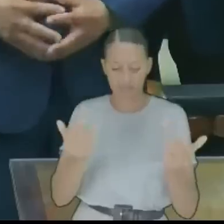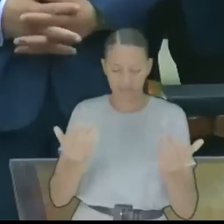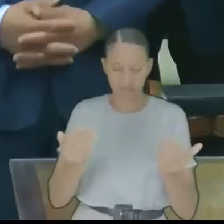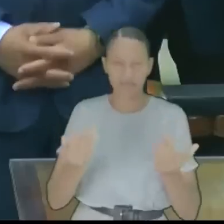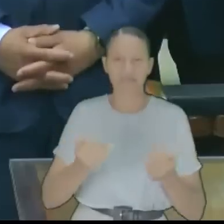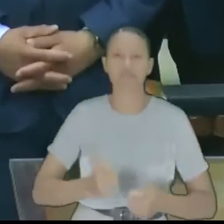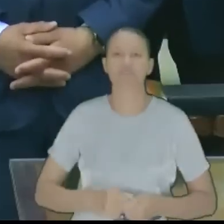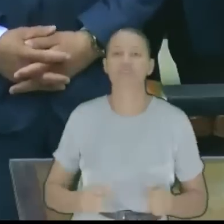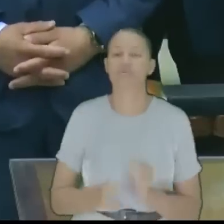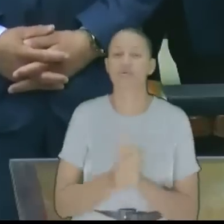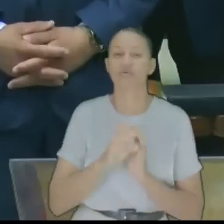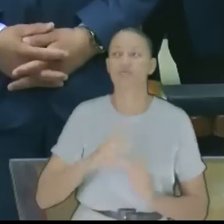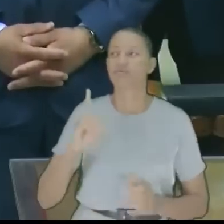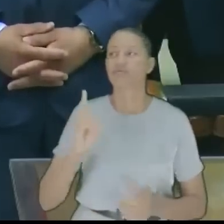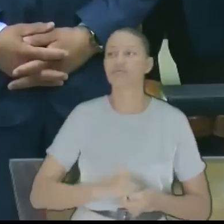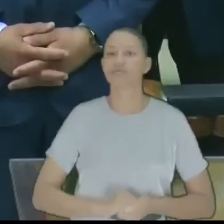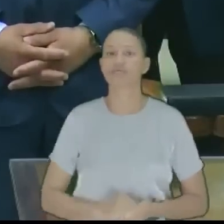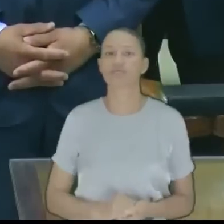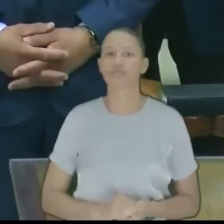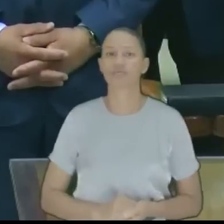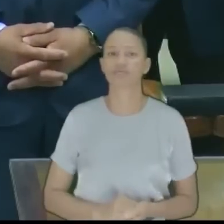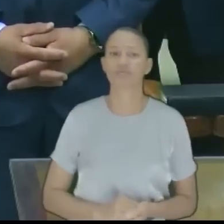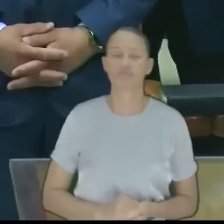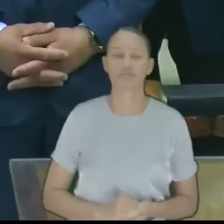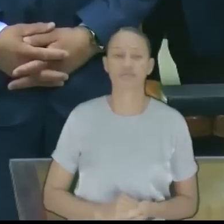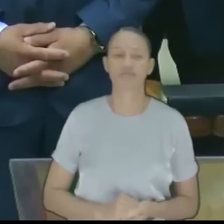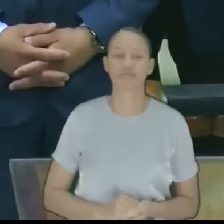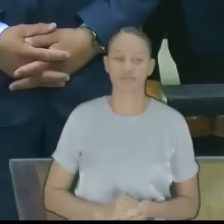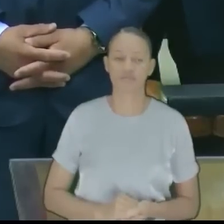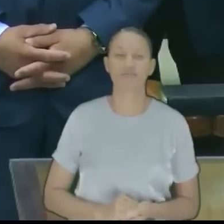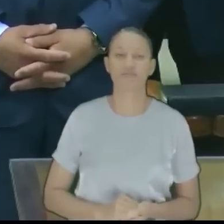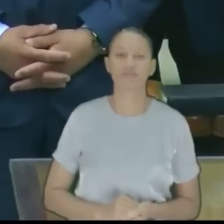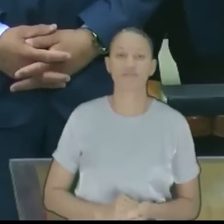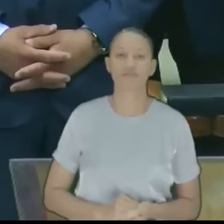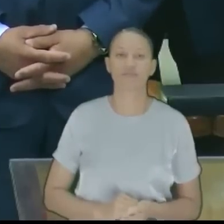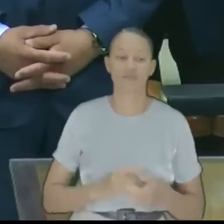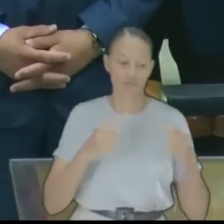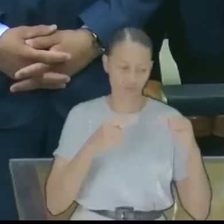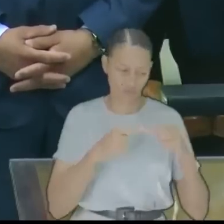frente. Glória a Deus. Cante o hino, irmão. Glória a Deus, que seja adequado para o convite.